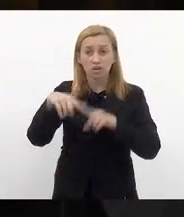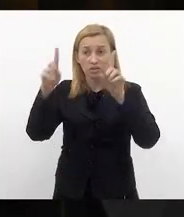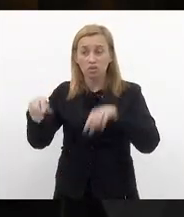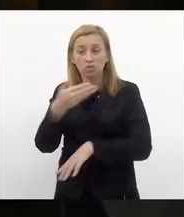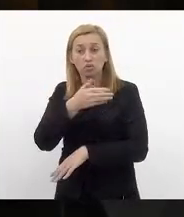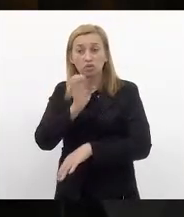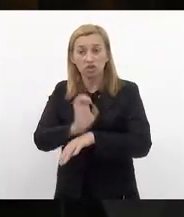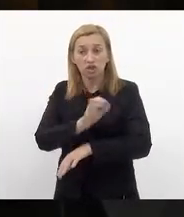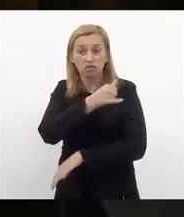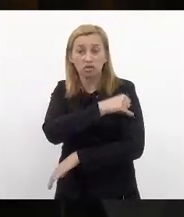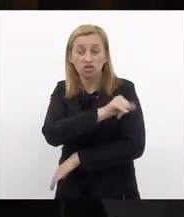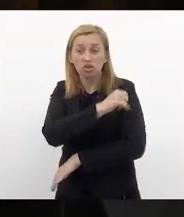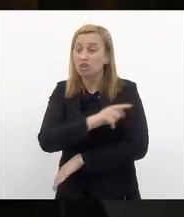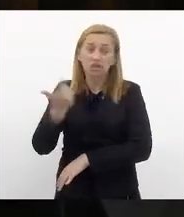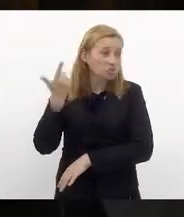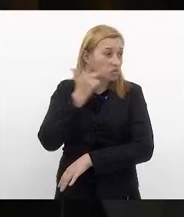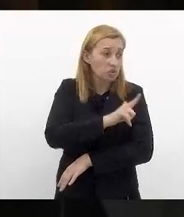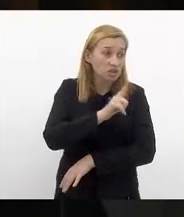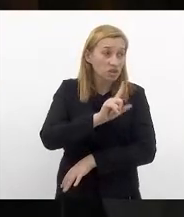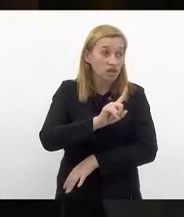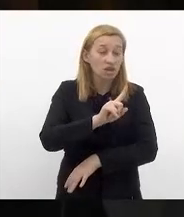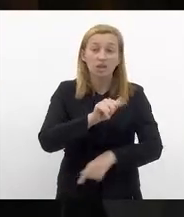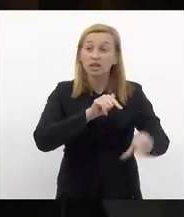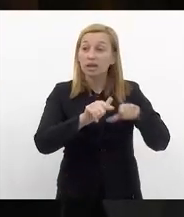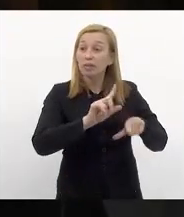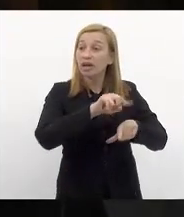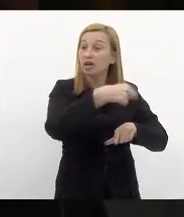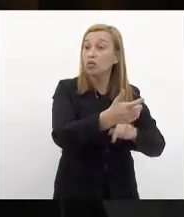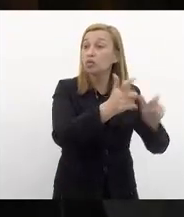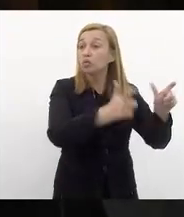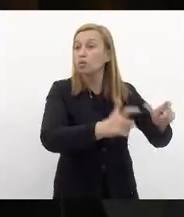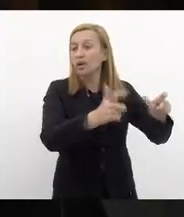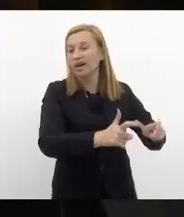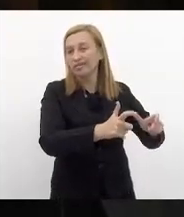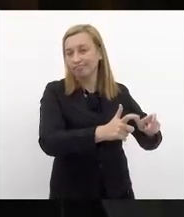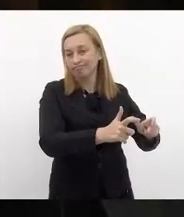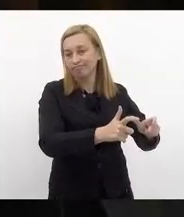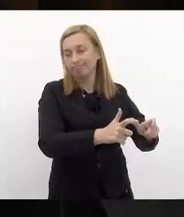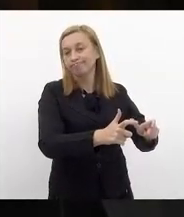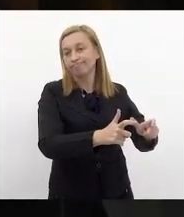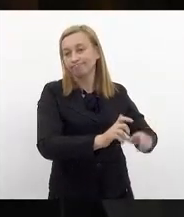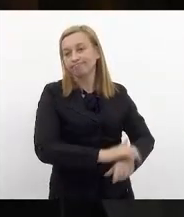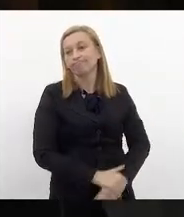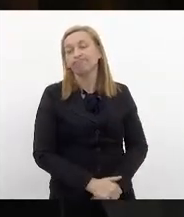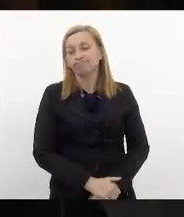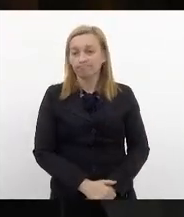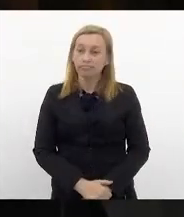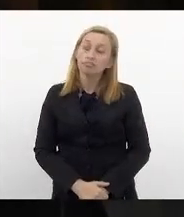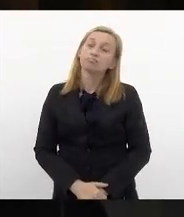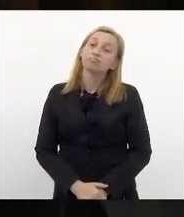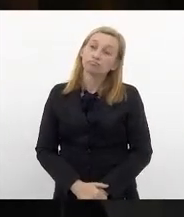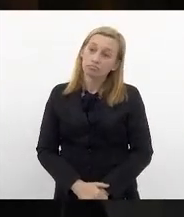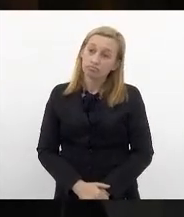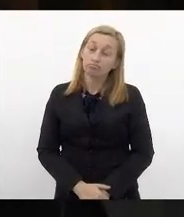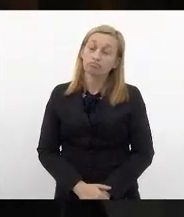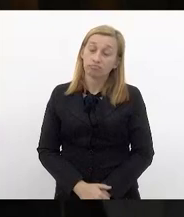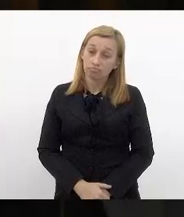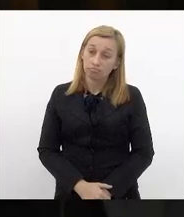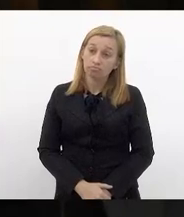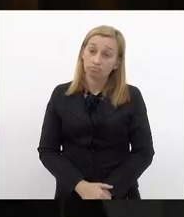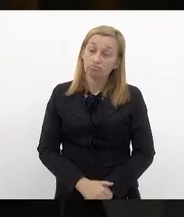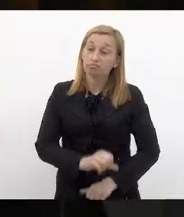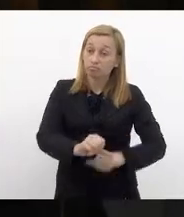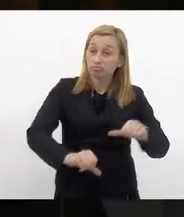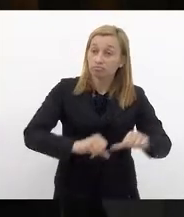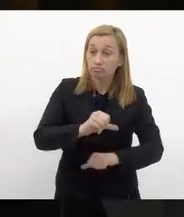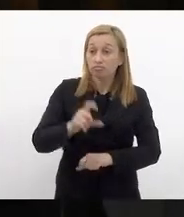Janeiro quem não conseguir ser servidor, quem não conseguir trabalhar em nenhum outro lugar. Isso seria